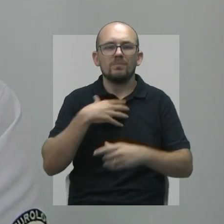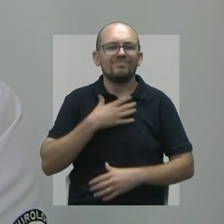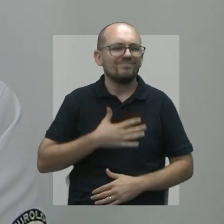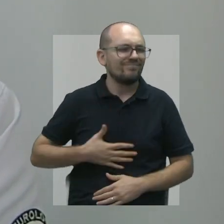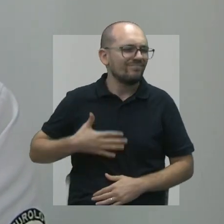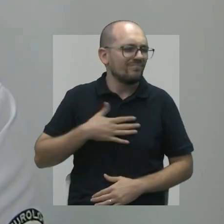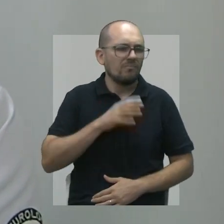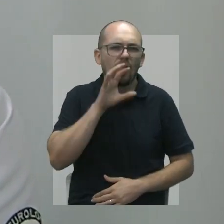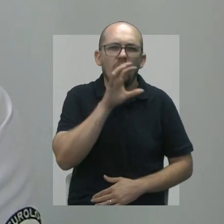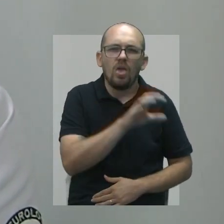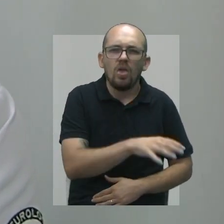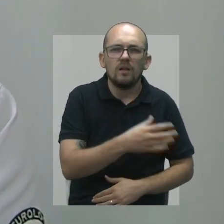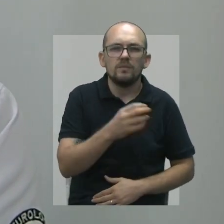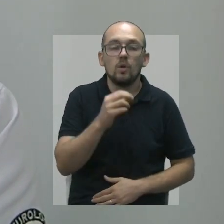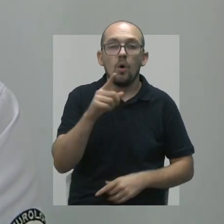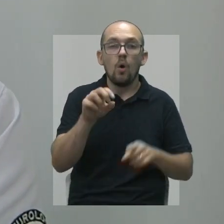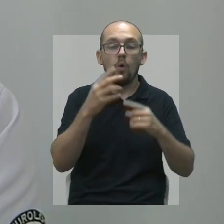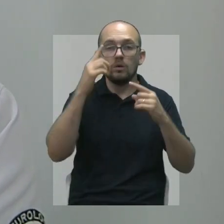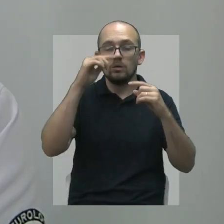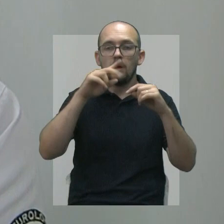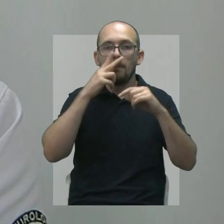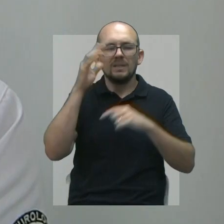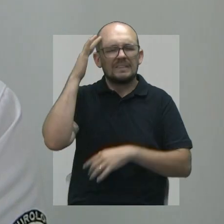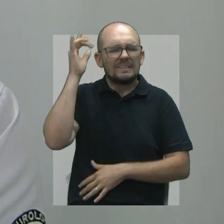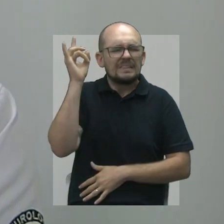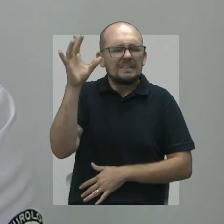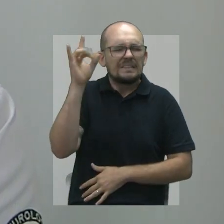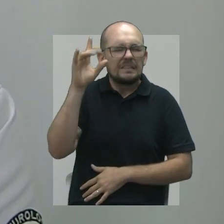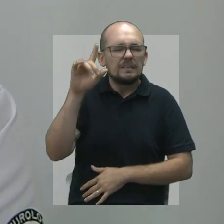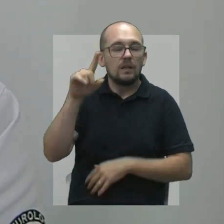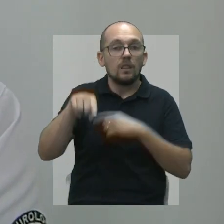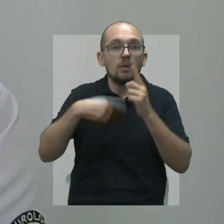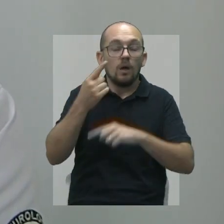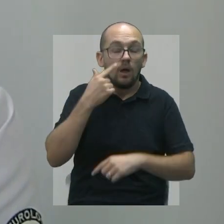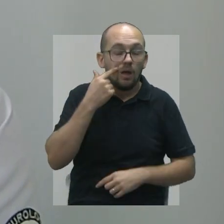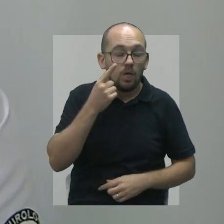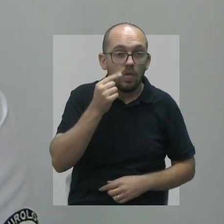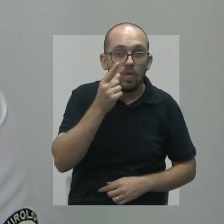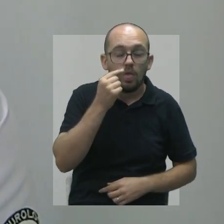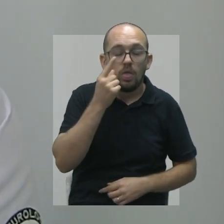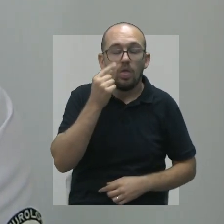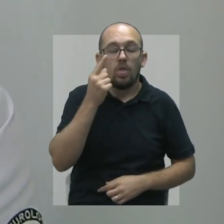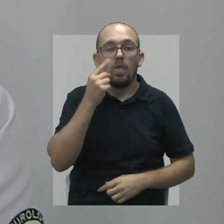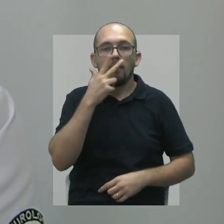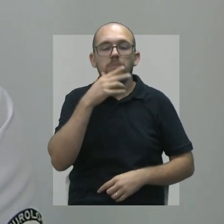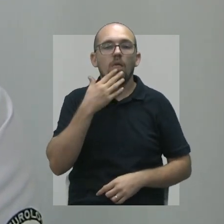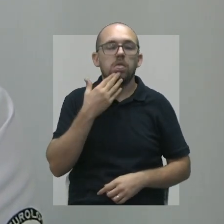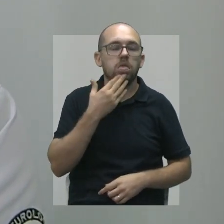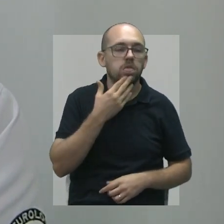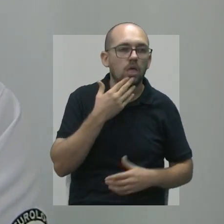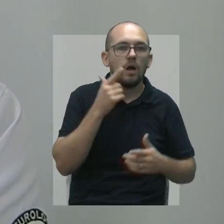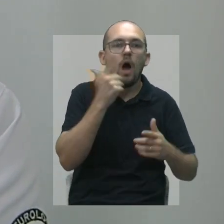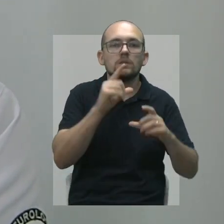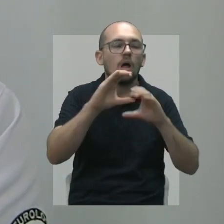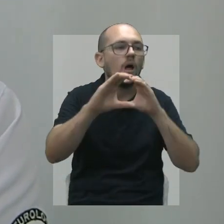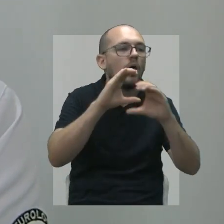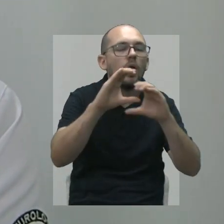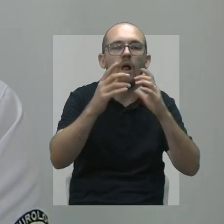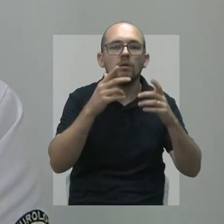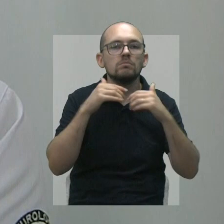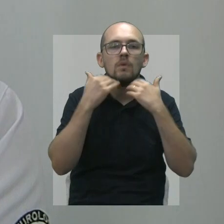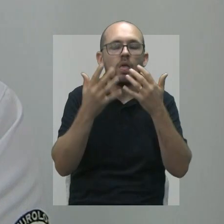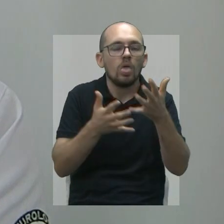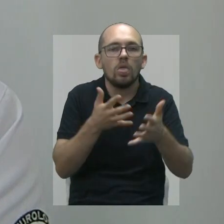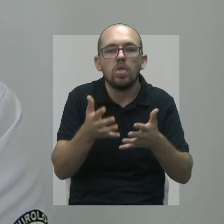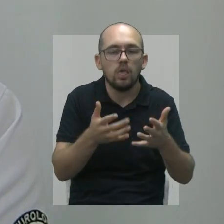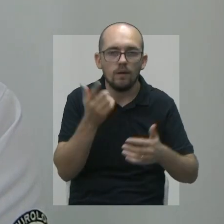indivíduo tem a cefaleia e logo em seguida tem uma sonolência, uma dificuldade de se comunicar. Essas cefaleias, elas necessitam